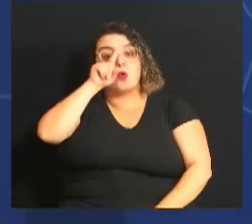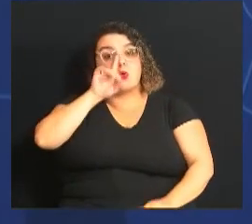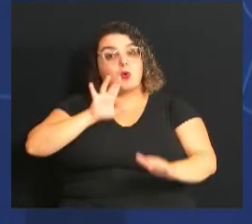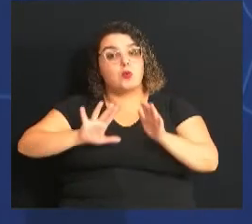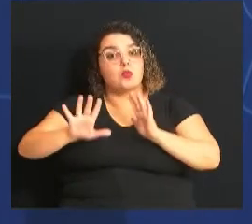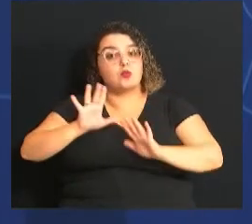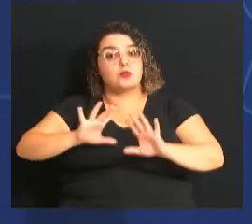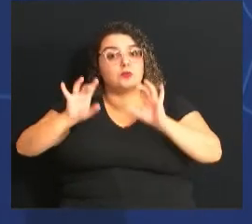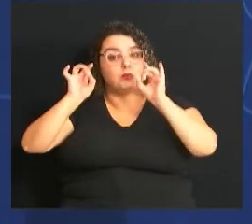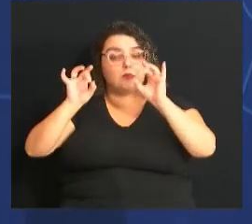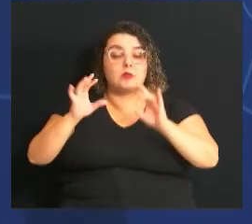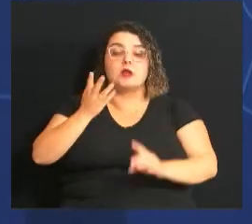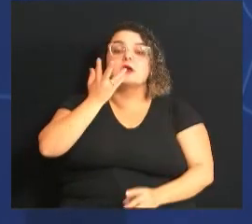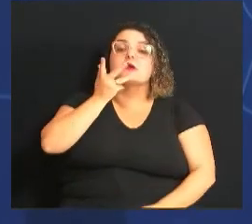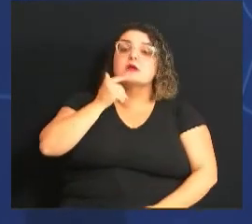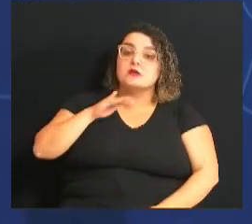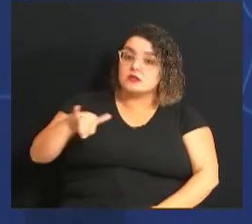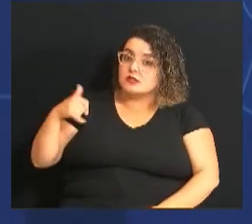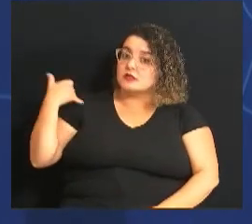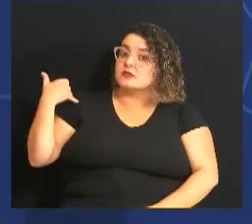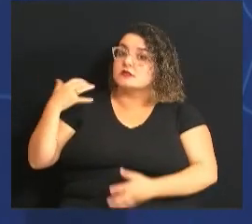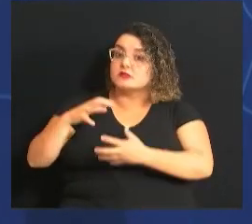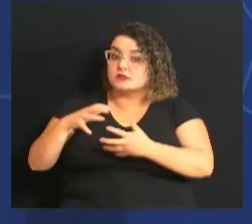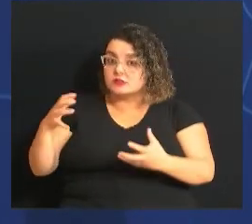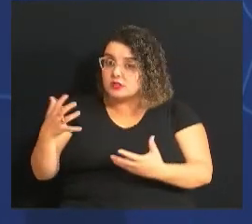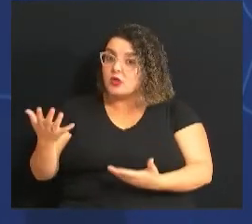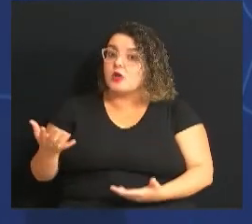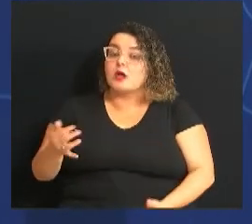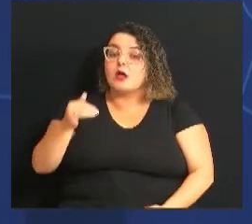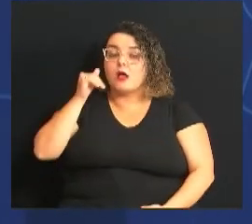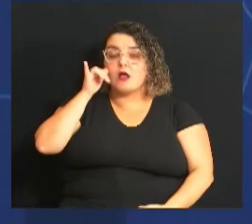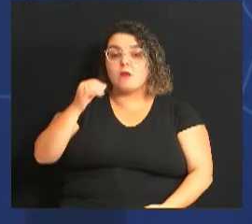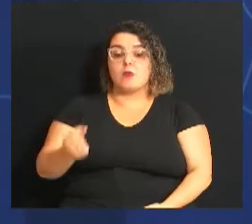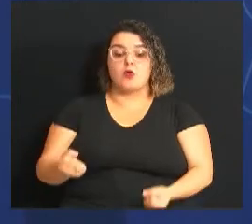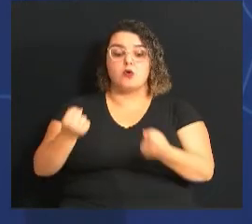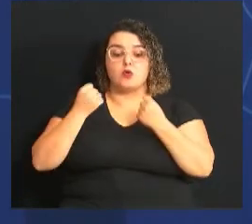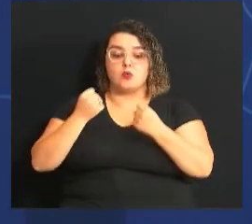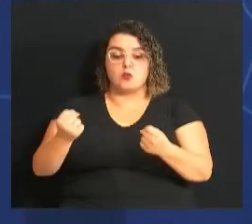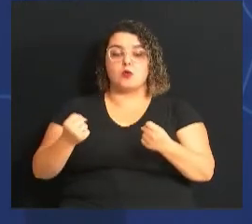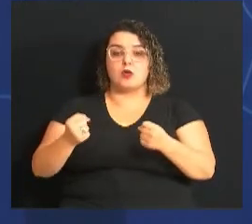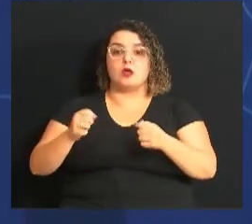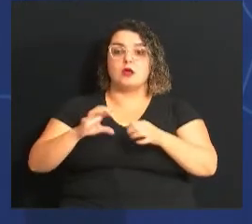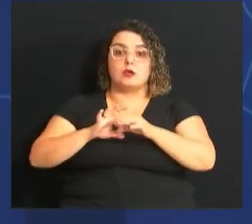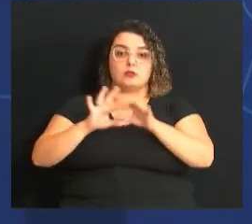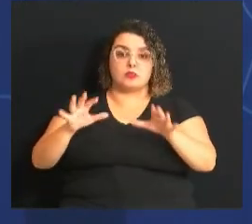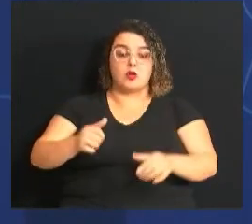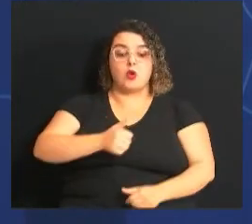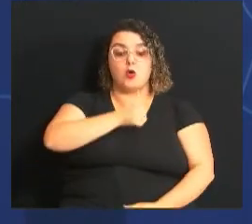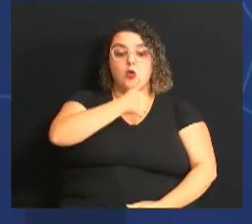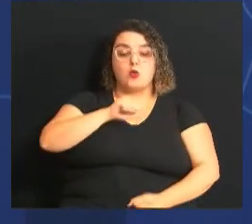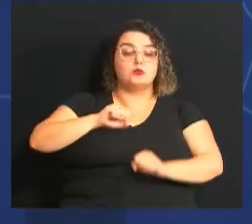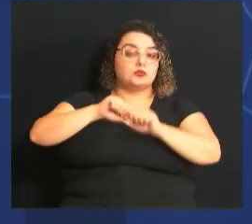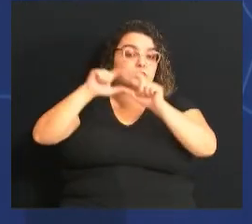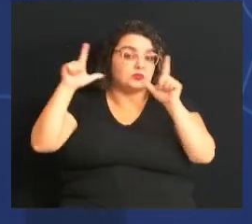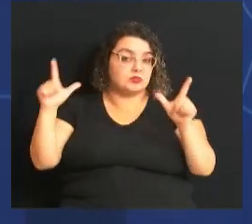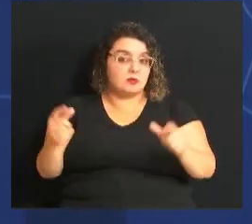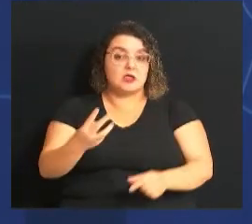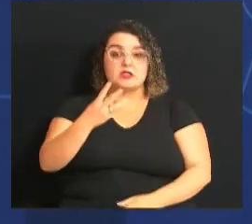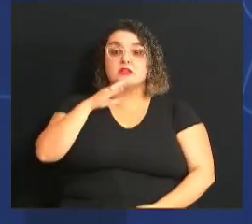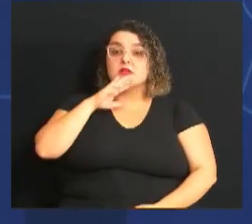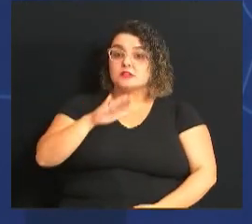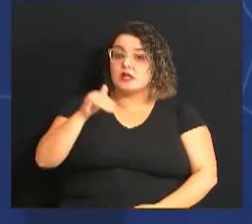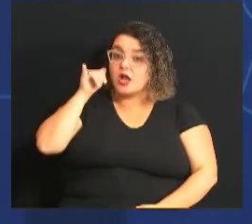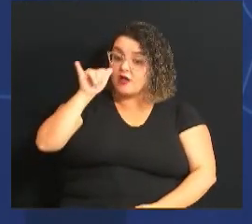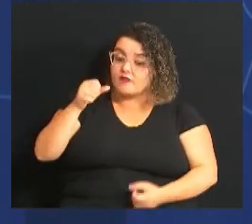para crianças e idosos, evite exercícios físicos ao ar livre entre 11 horas da manhã e 3 horas da